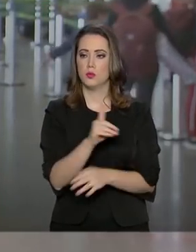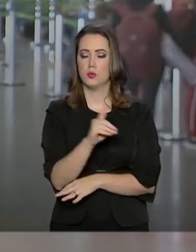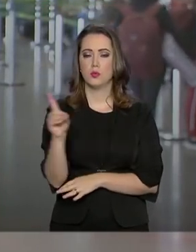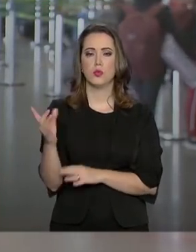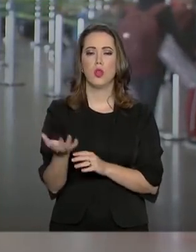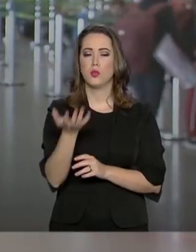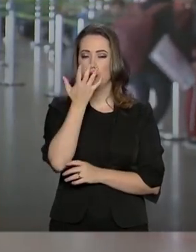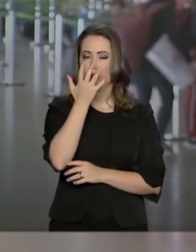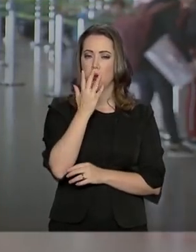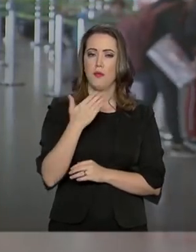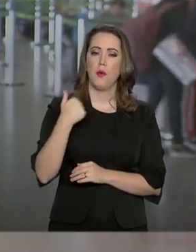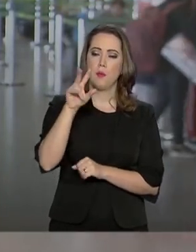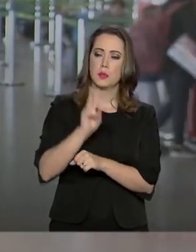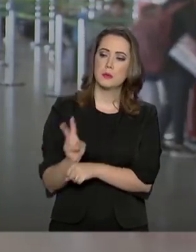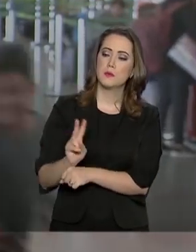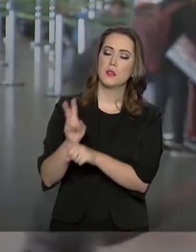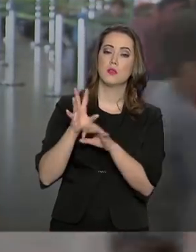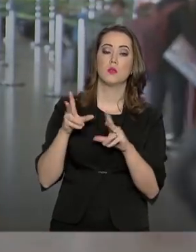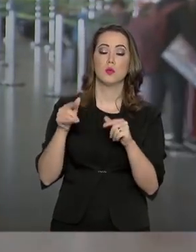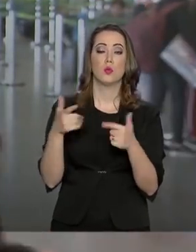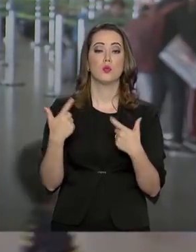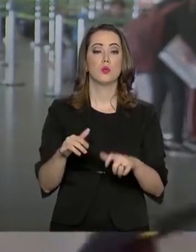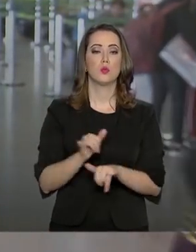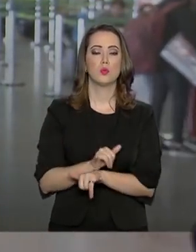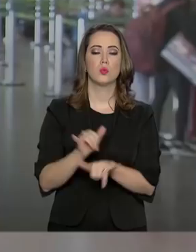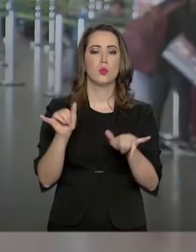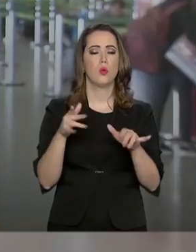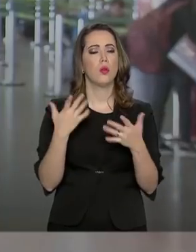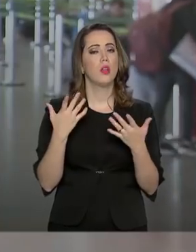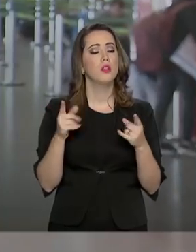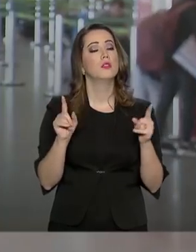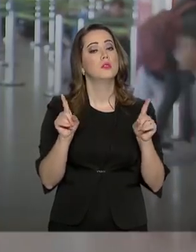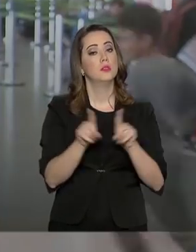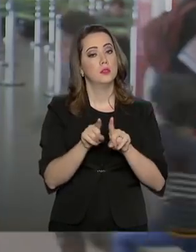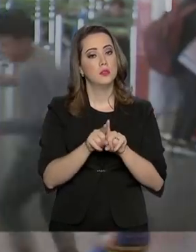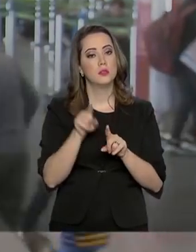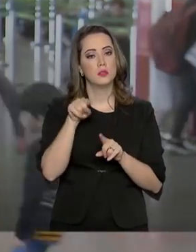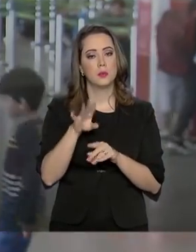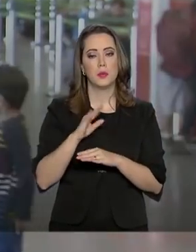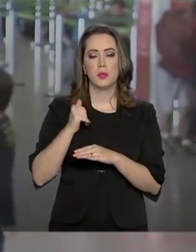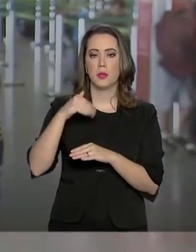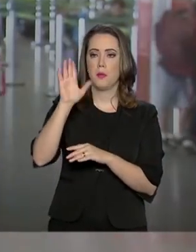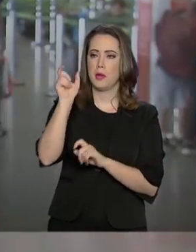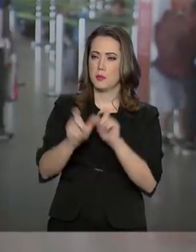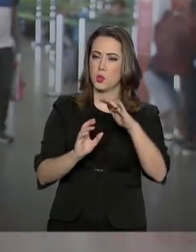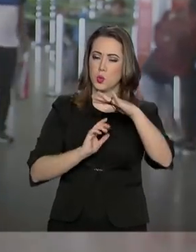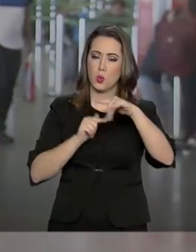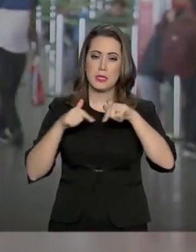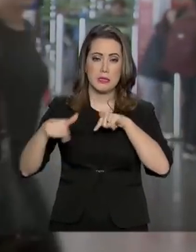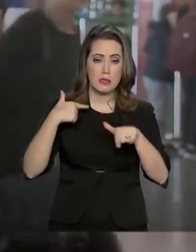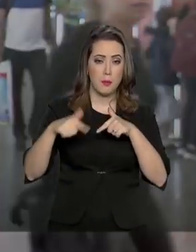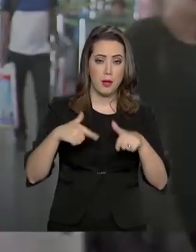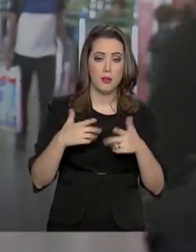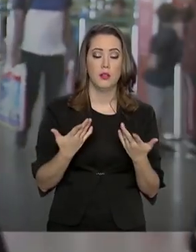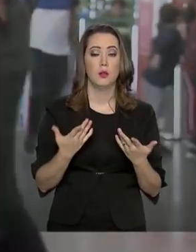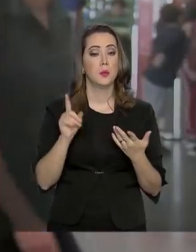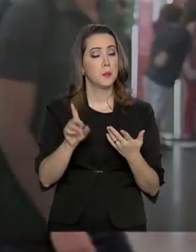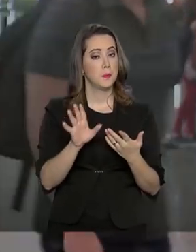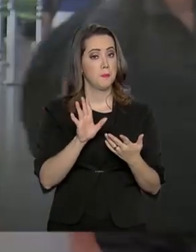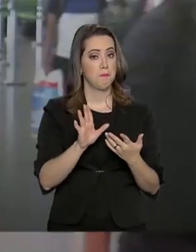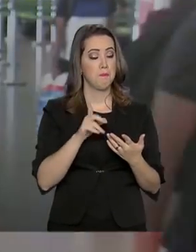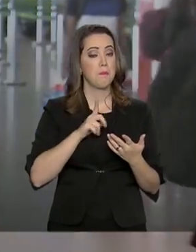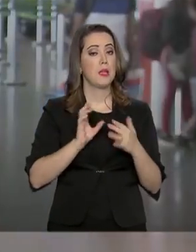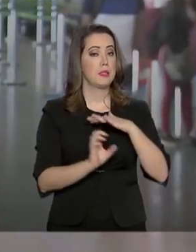carnaval foi intensificada em todos os aeroportos do país e também há reforço de profissionais nos aeroportos.